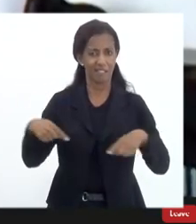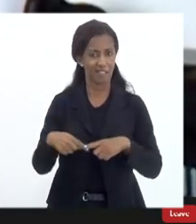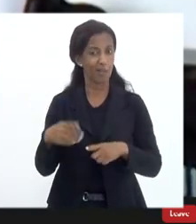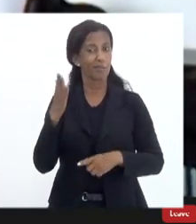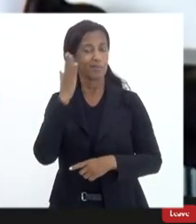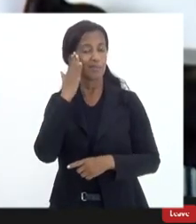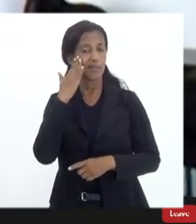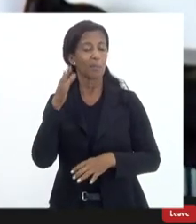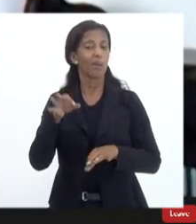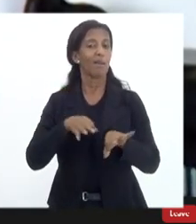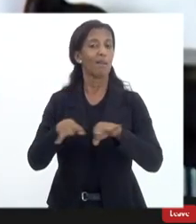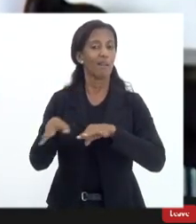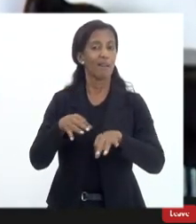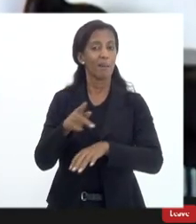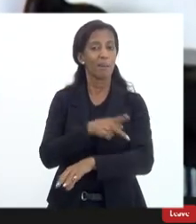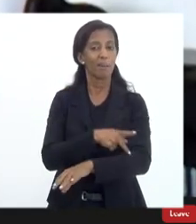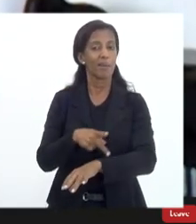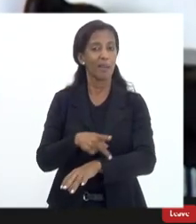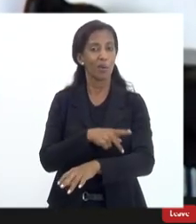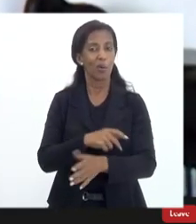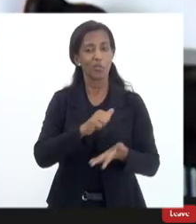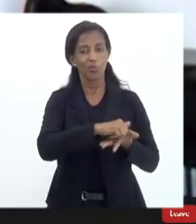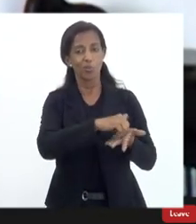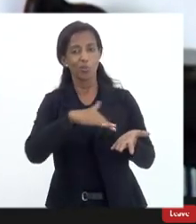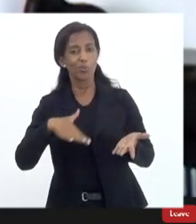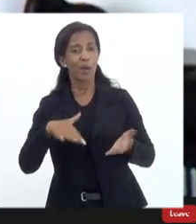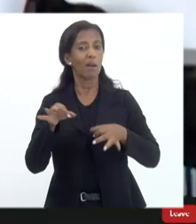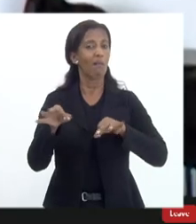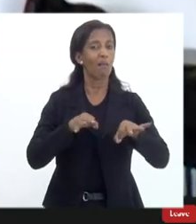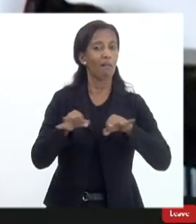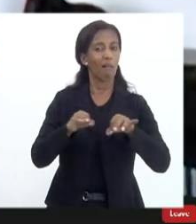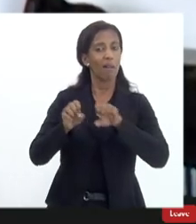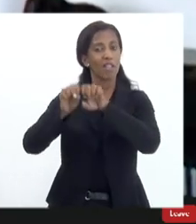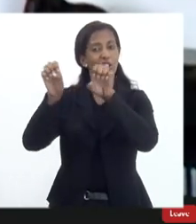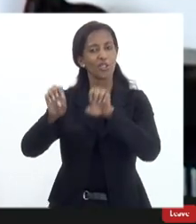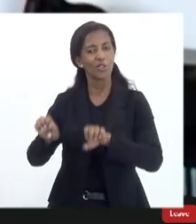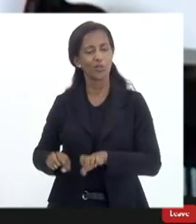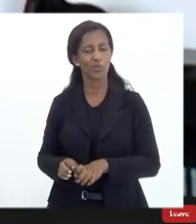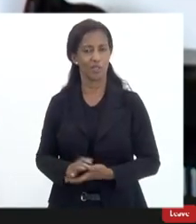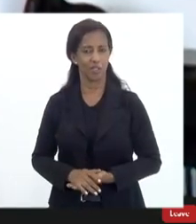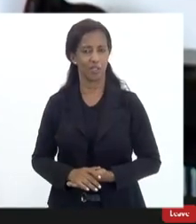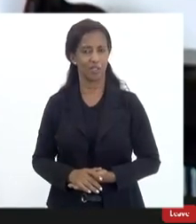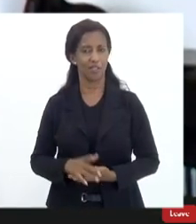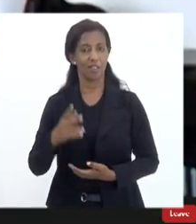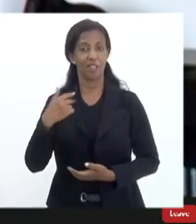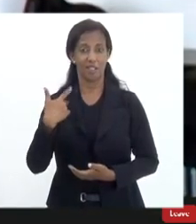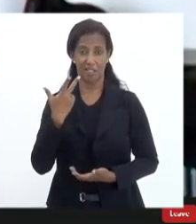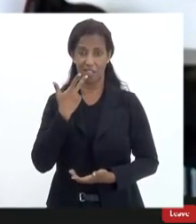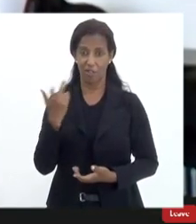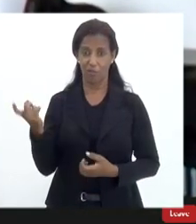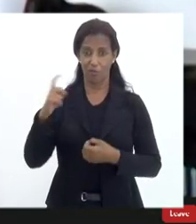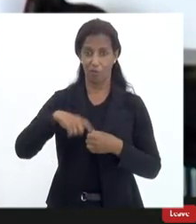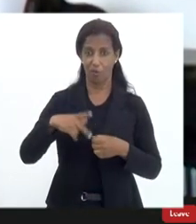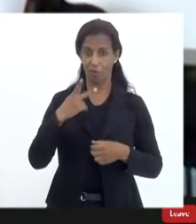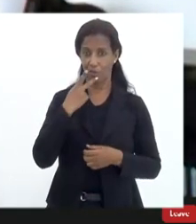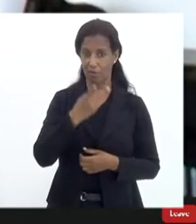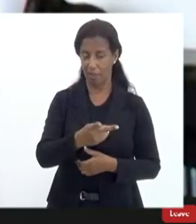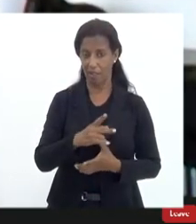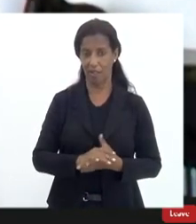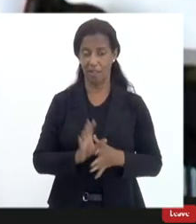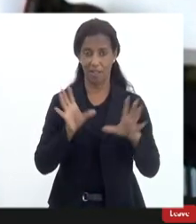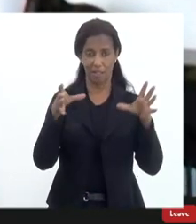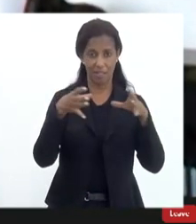precisa saber qual é o planejamento pedagógico que está sendo colocado de uma forma mais estruturante. E aí eu reitero que recompor as